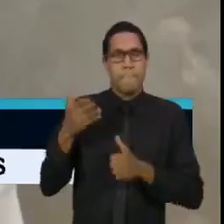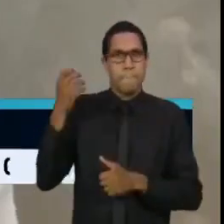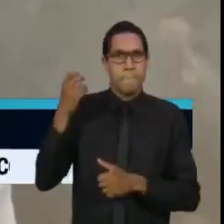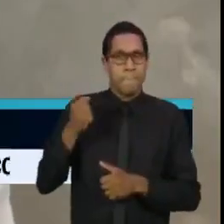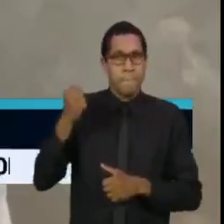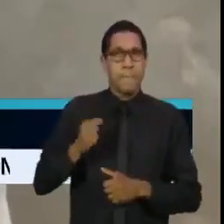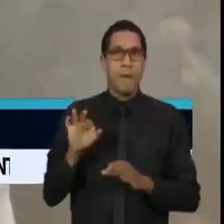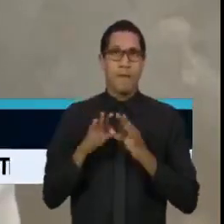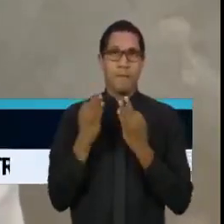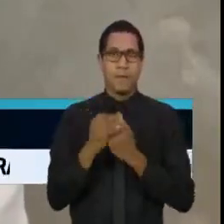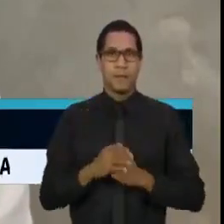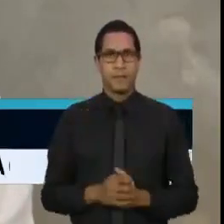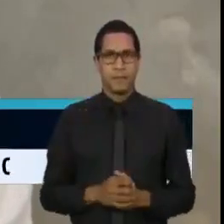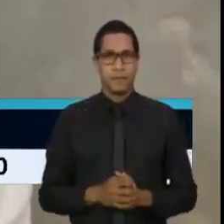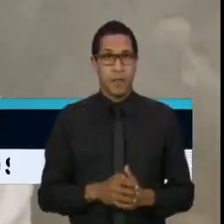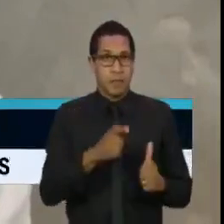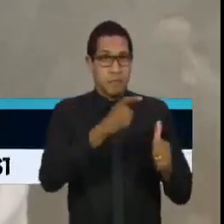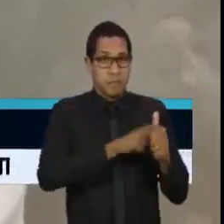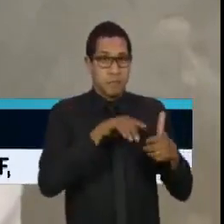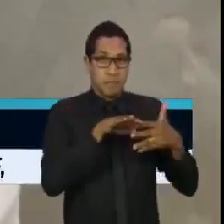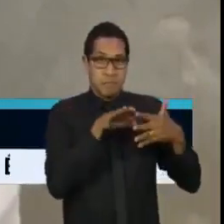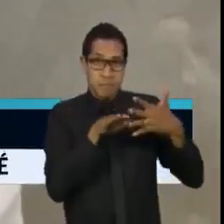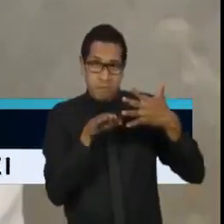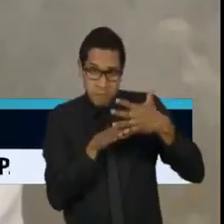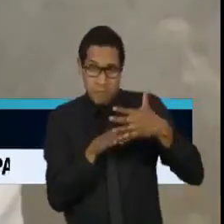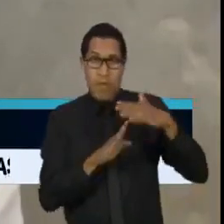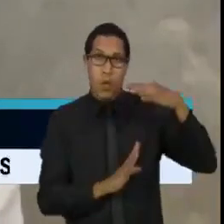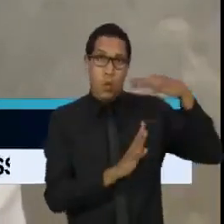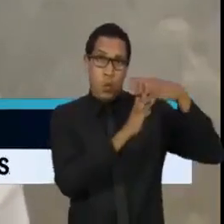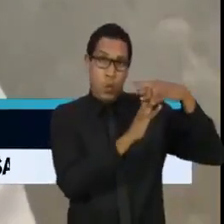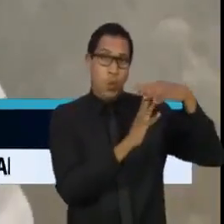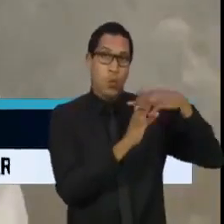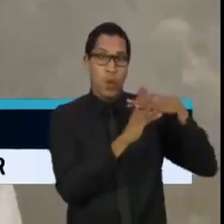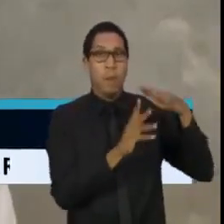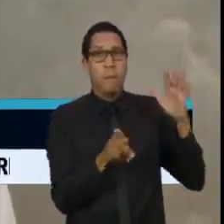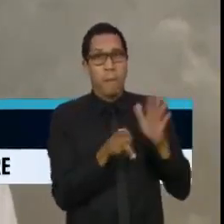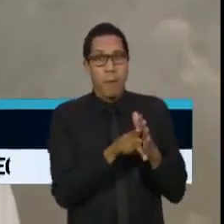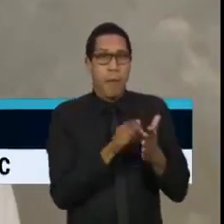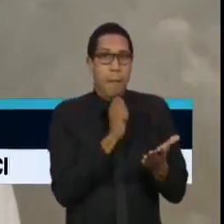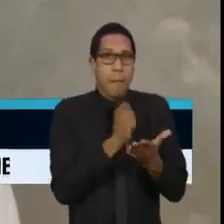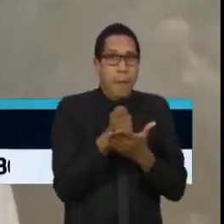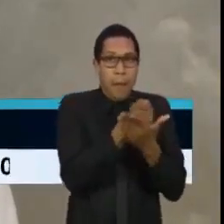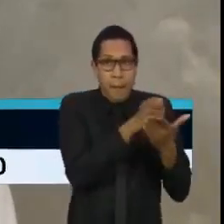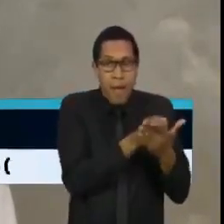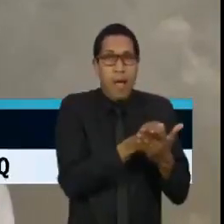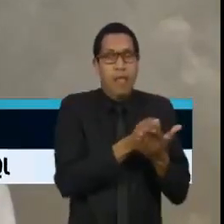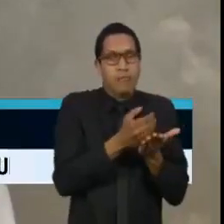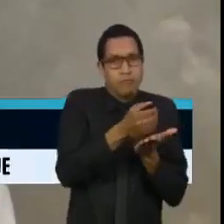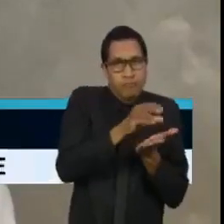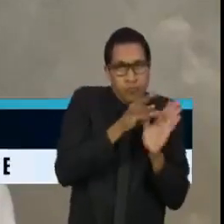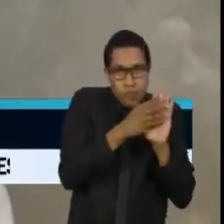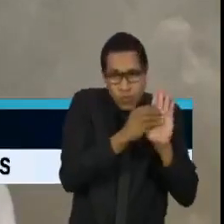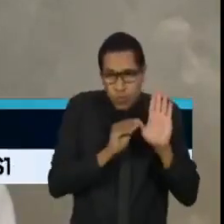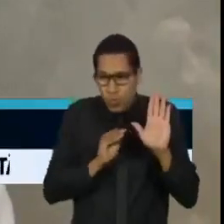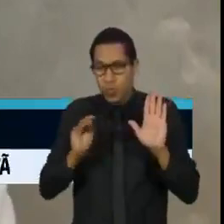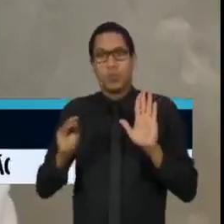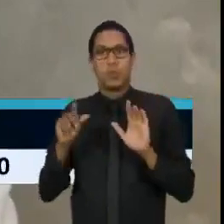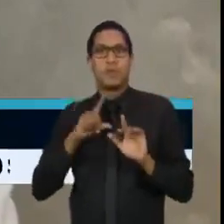precatórios ficam fora do teto pela natureza obrigatória dessa despesa, mas desconta o valor do ano